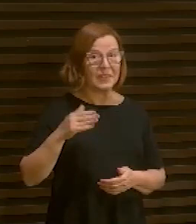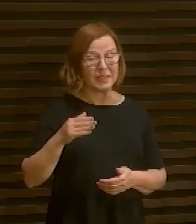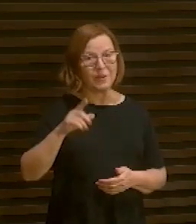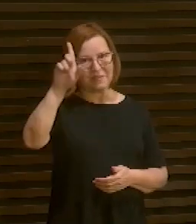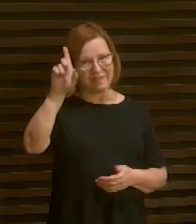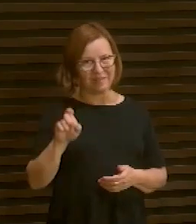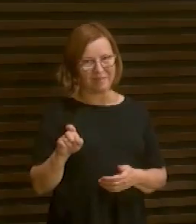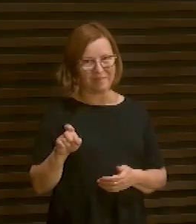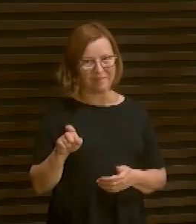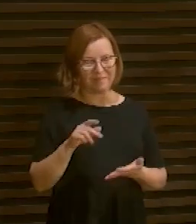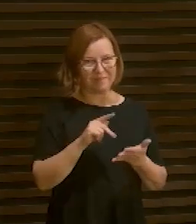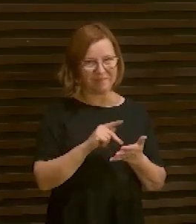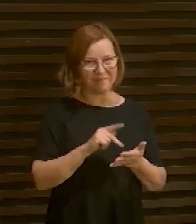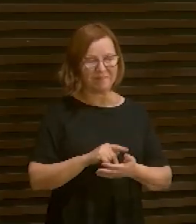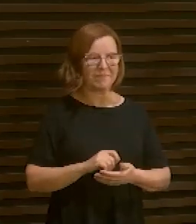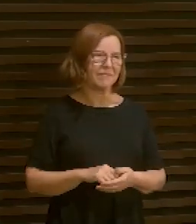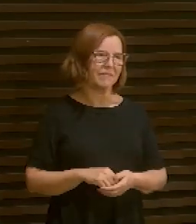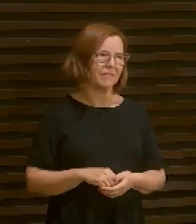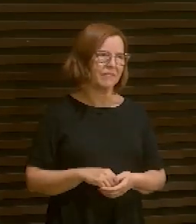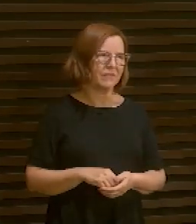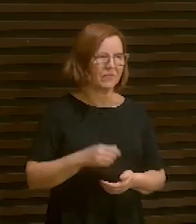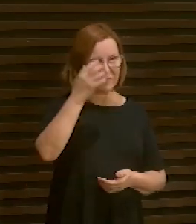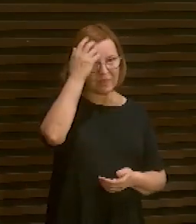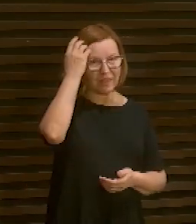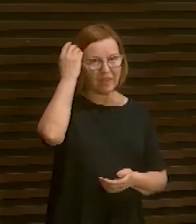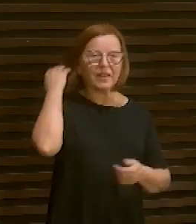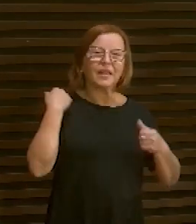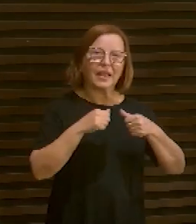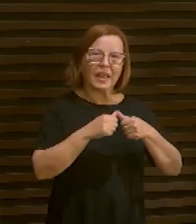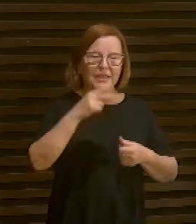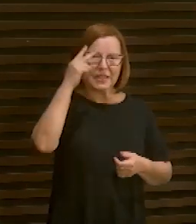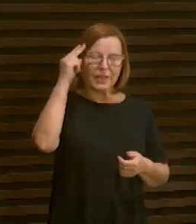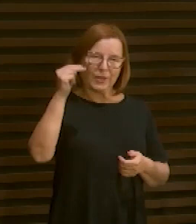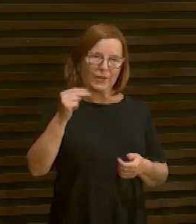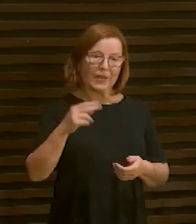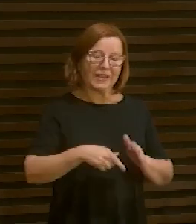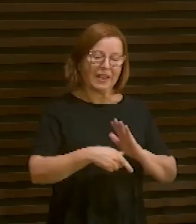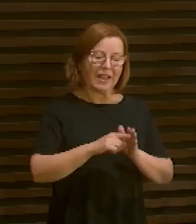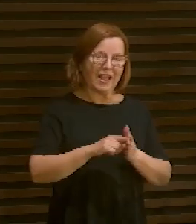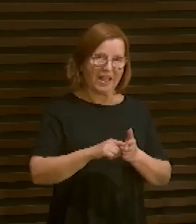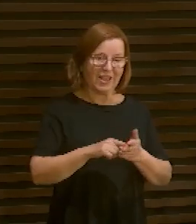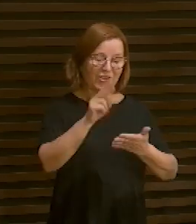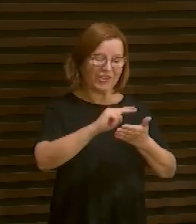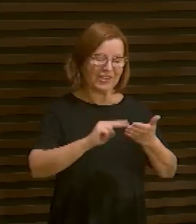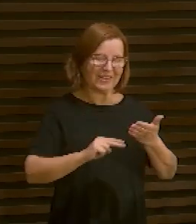é. Isto é o pano de fundo para nós abrirmos a Bíblia no capítulo